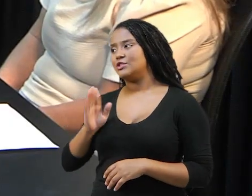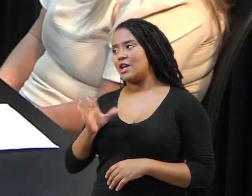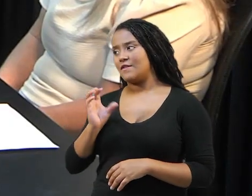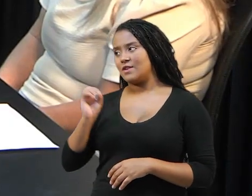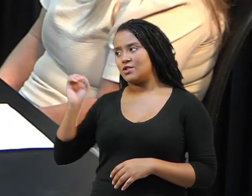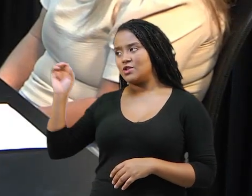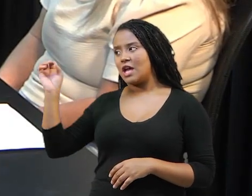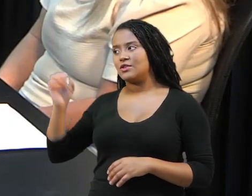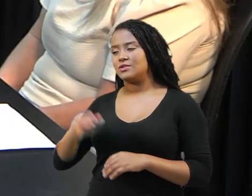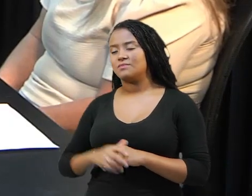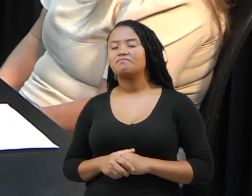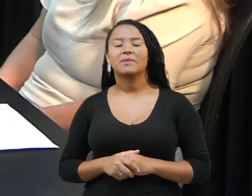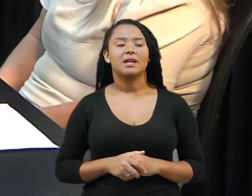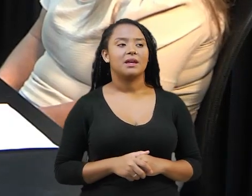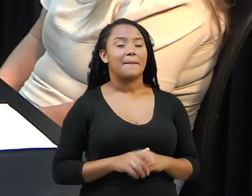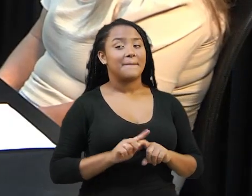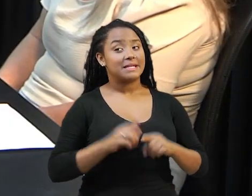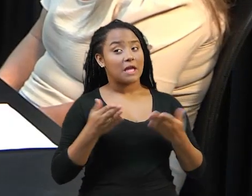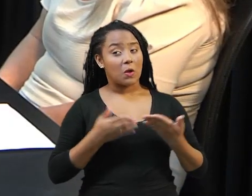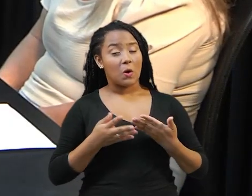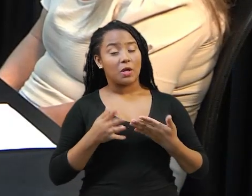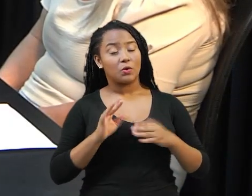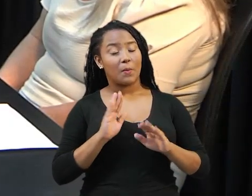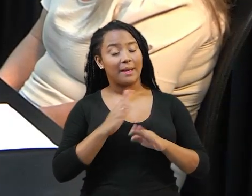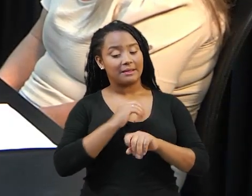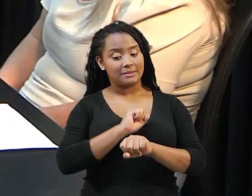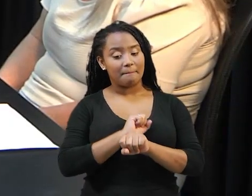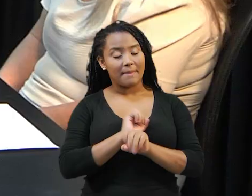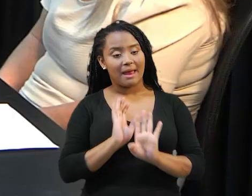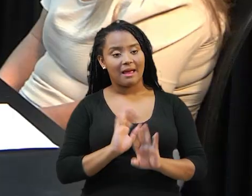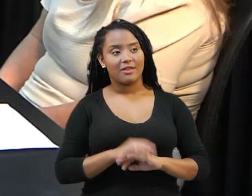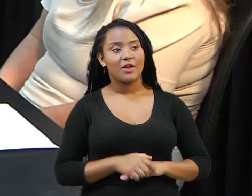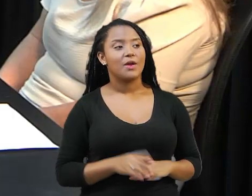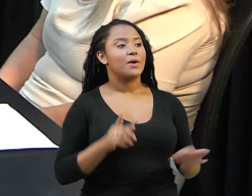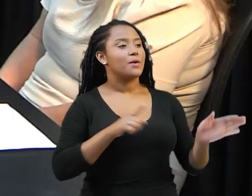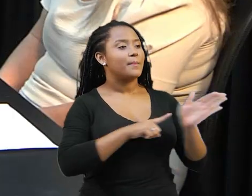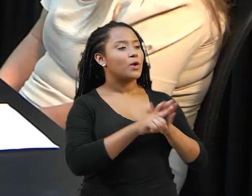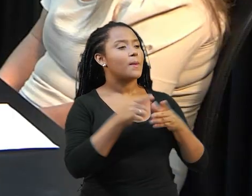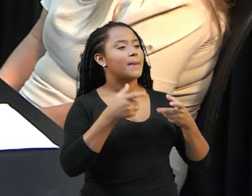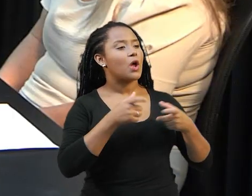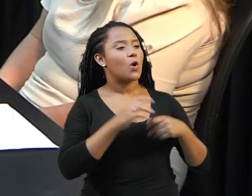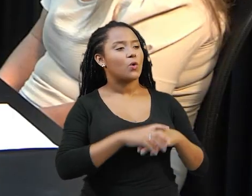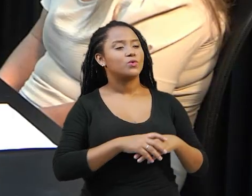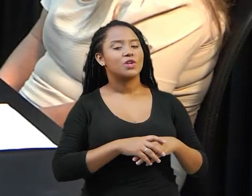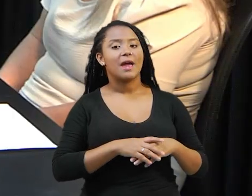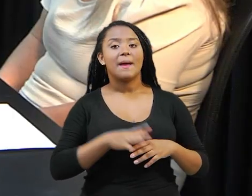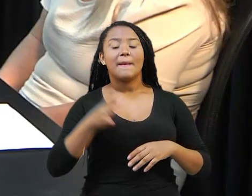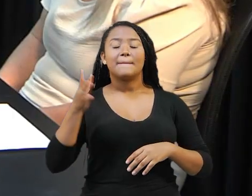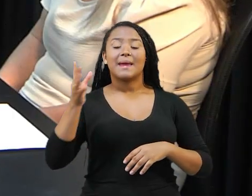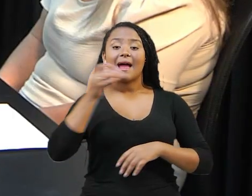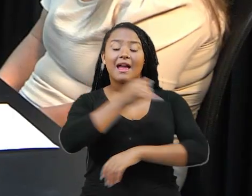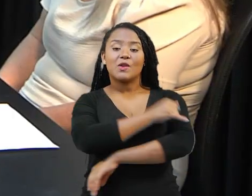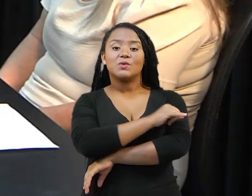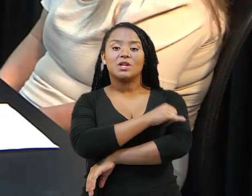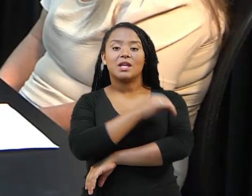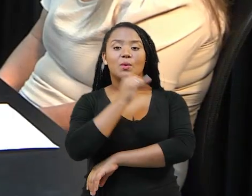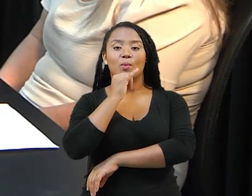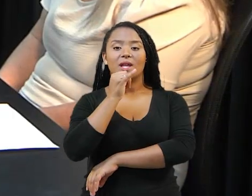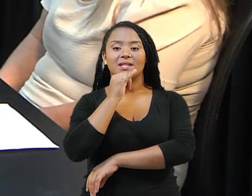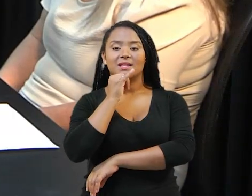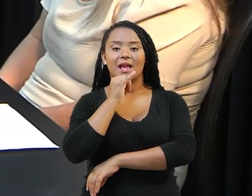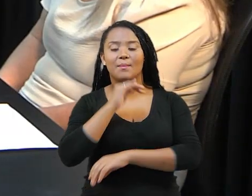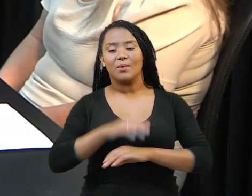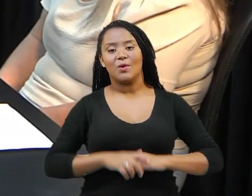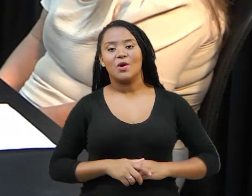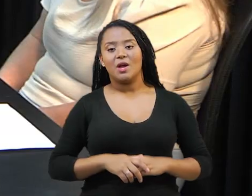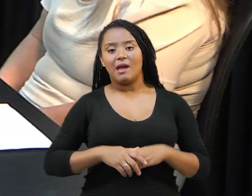mais quieto, né? Para onde, por exemplo? Já fomos... o Brasil tinha um MotoGP aqui no Rio de Janeiro, né? Quando tinha o circuito de